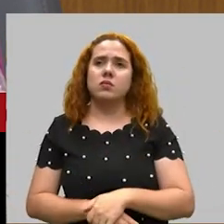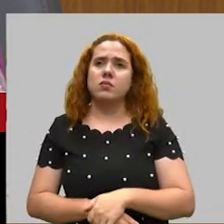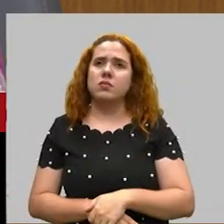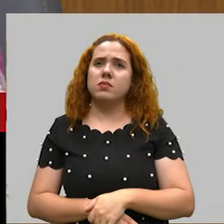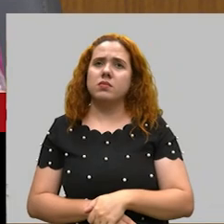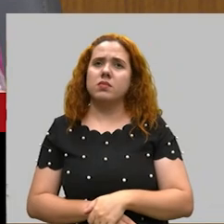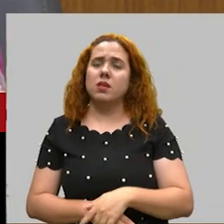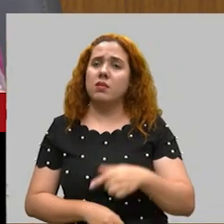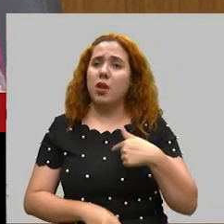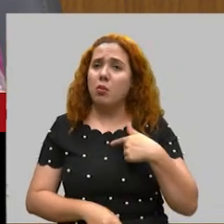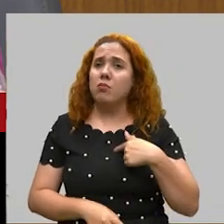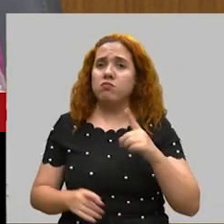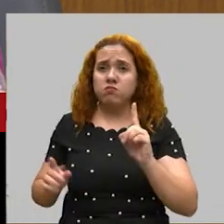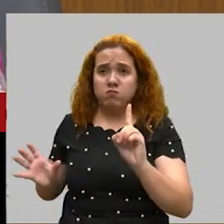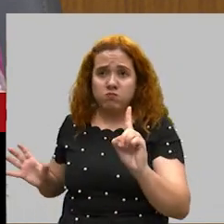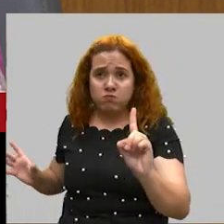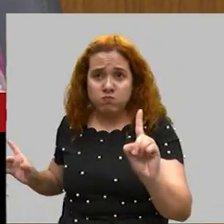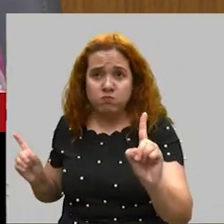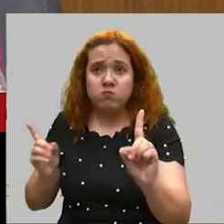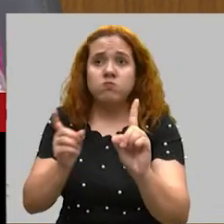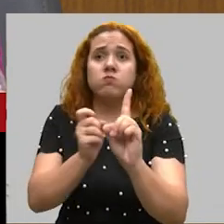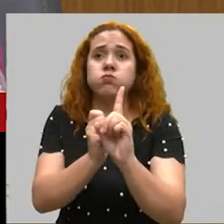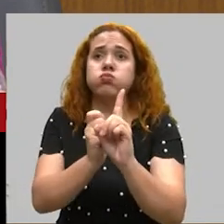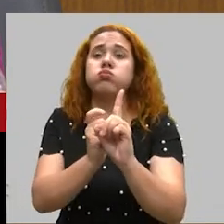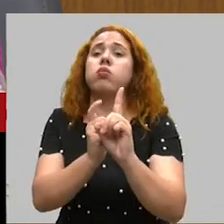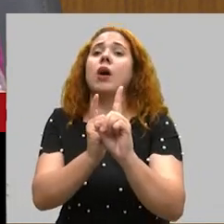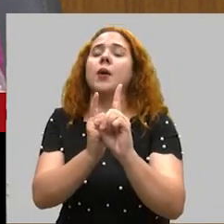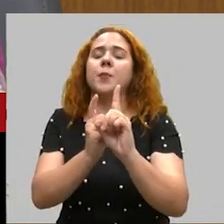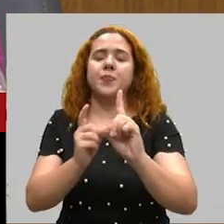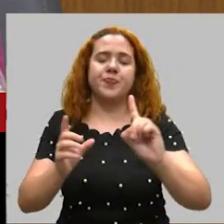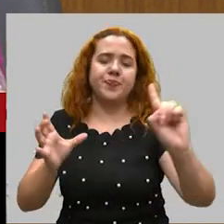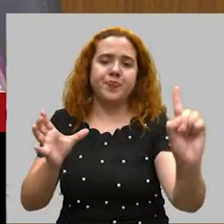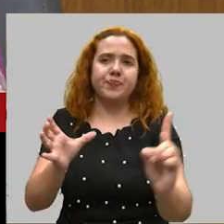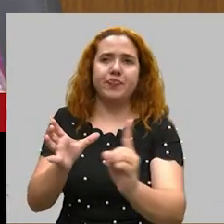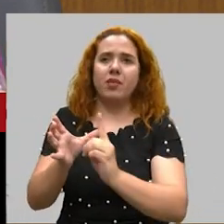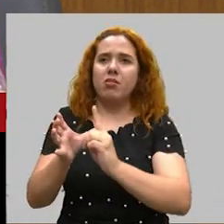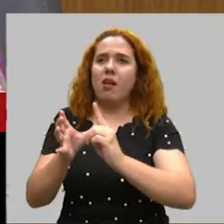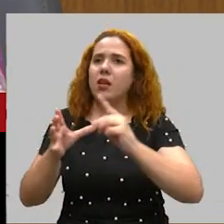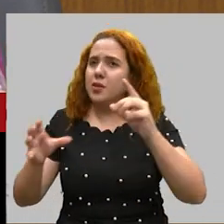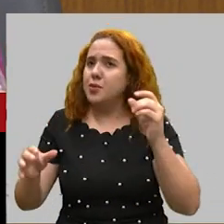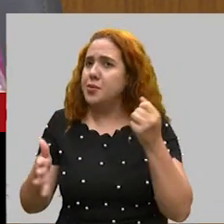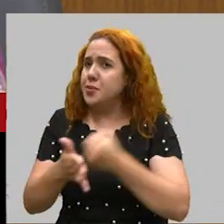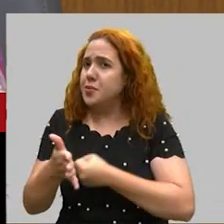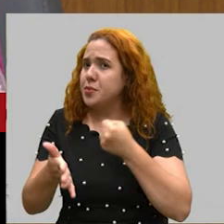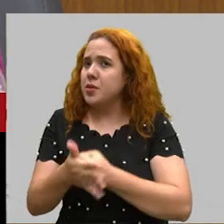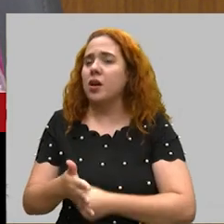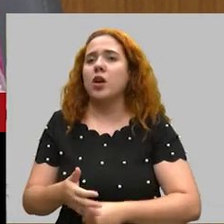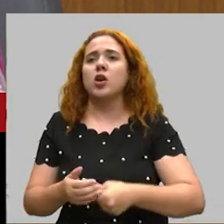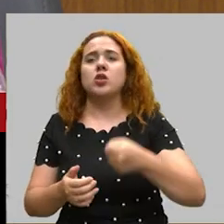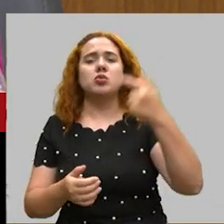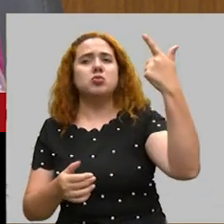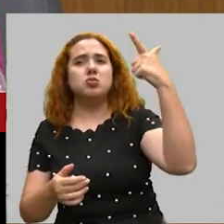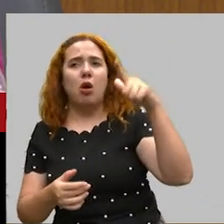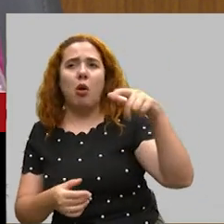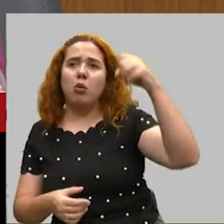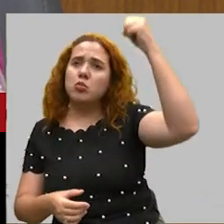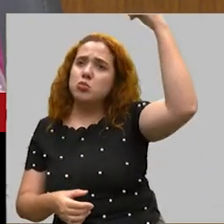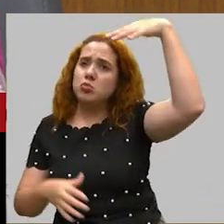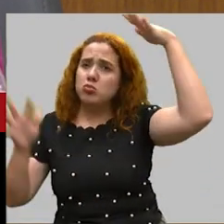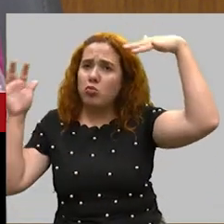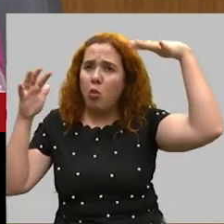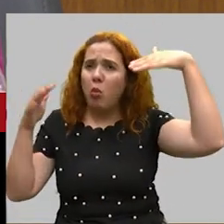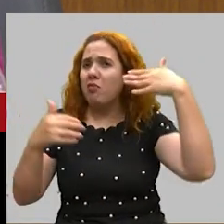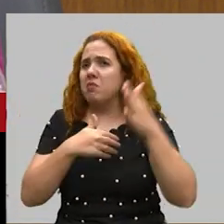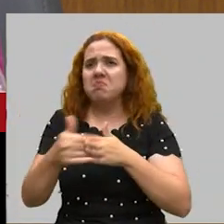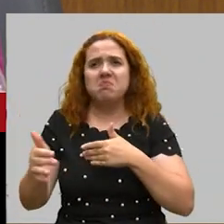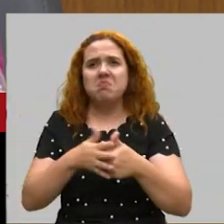aa de vocês porque faça sol ou faça chuva o professor ele vem pra escola enquanto